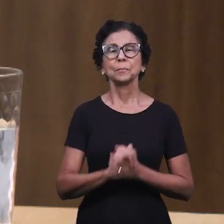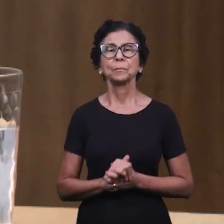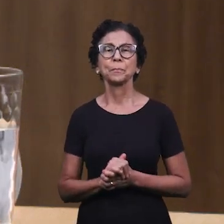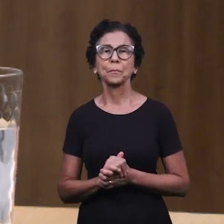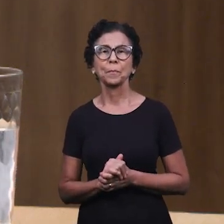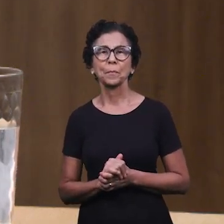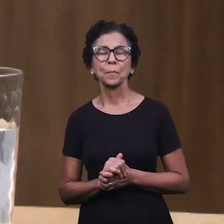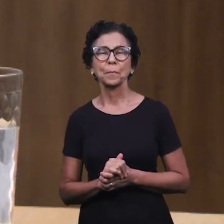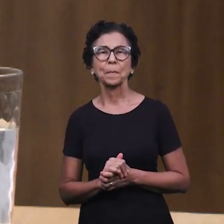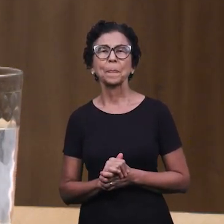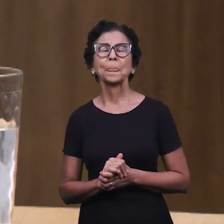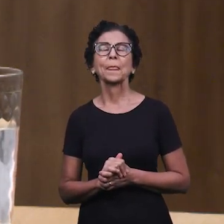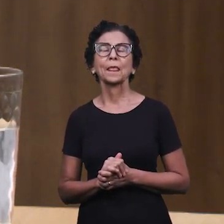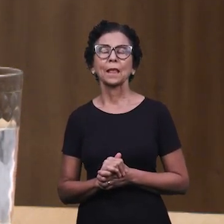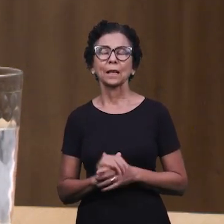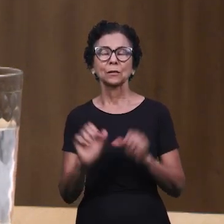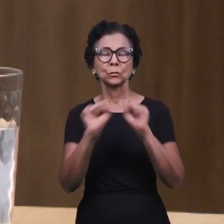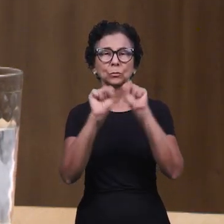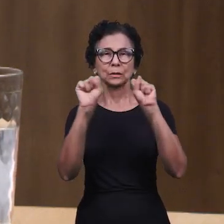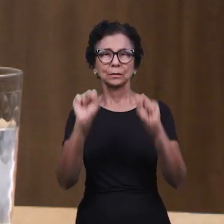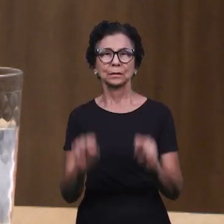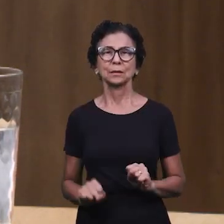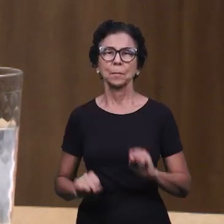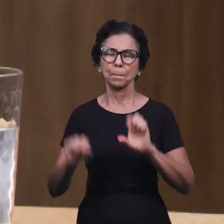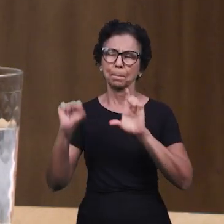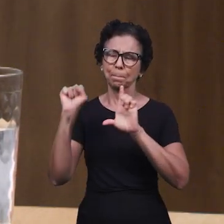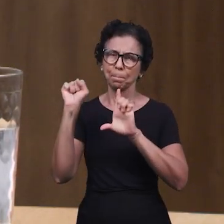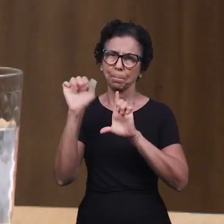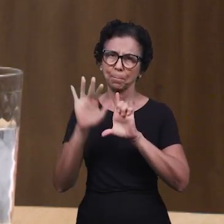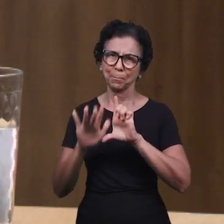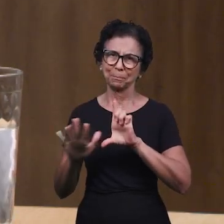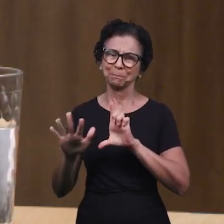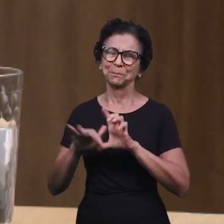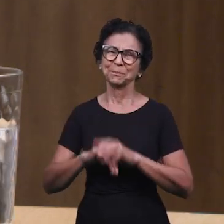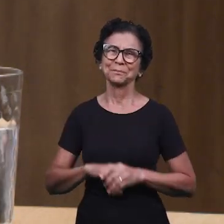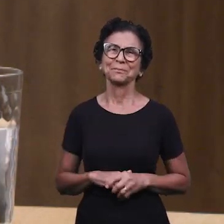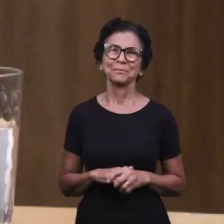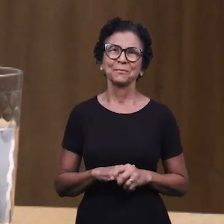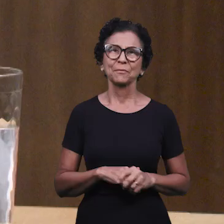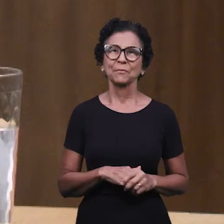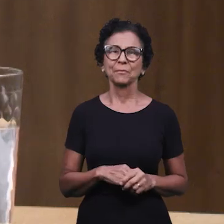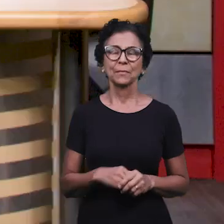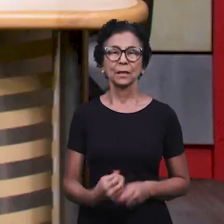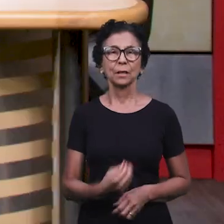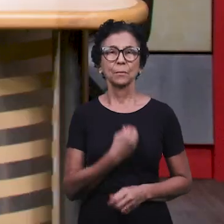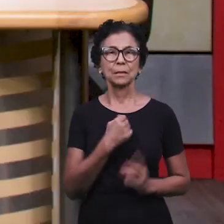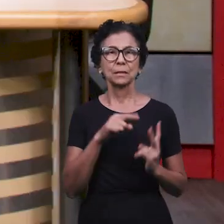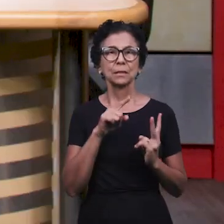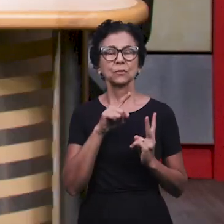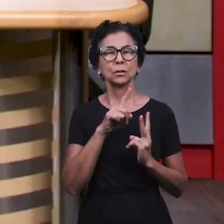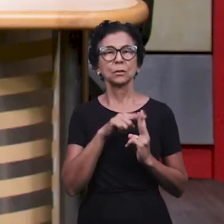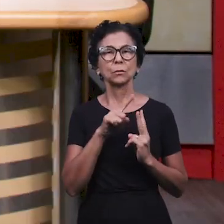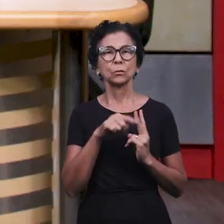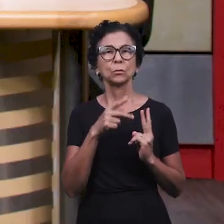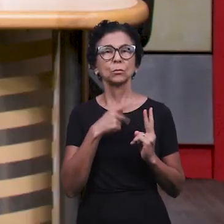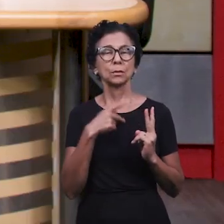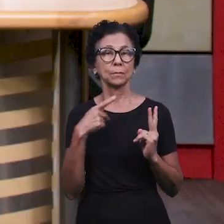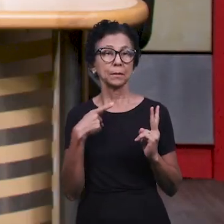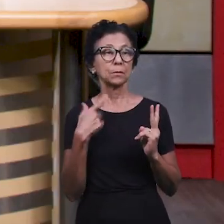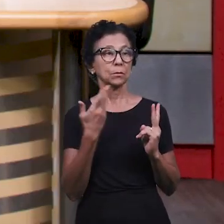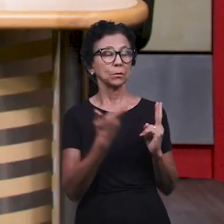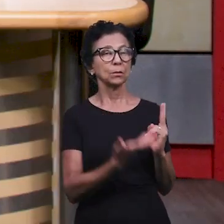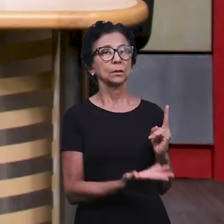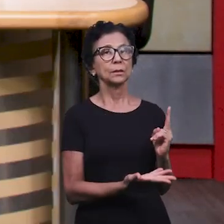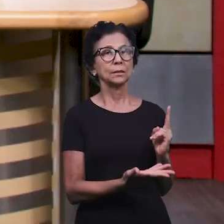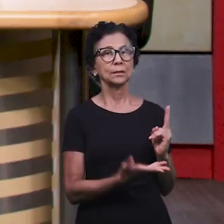culto, através do nosso sistema multiplataformas. E você vê aqui os pastores que estamos hoje para esta edição do Conversas